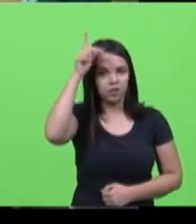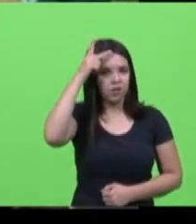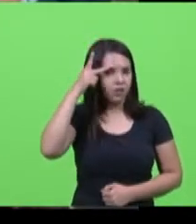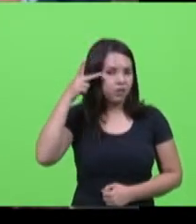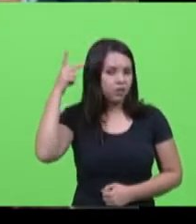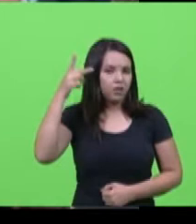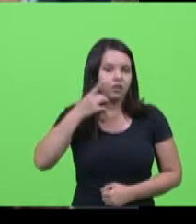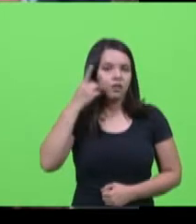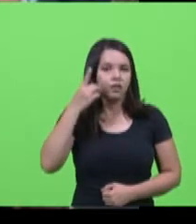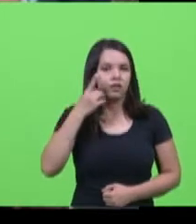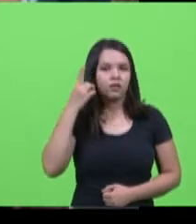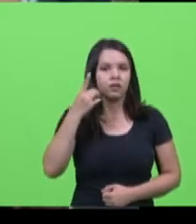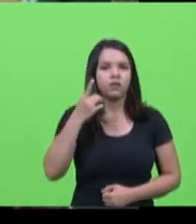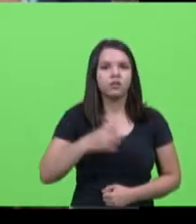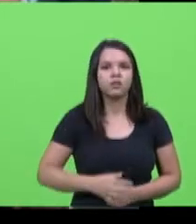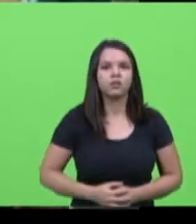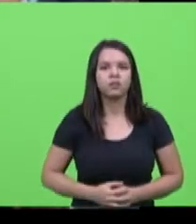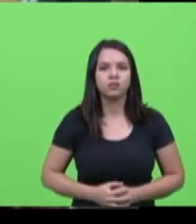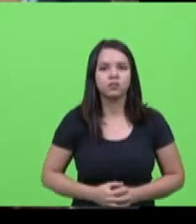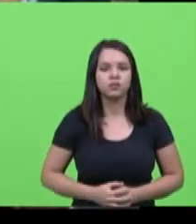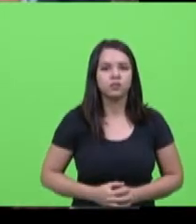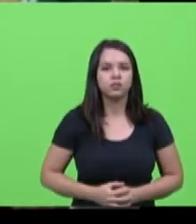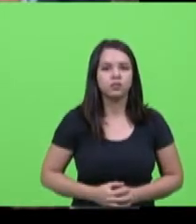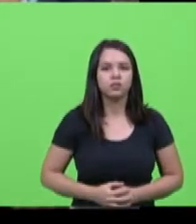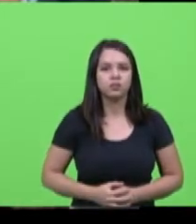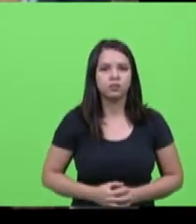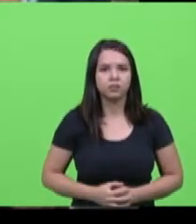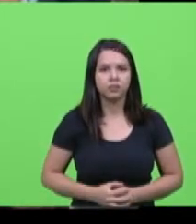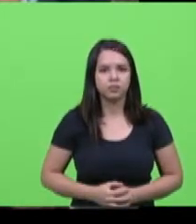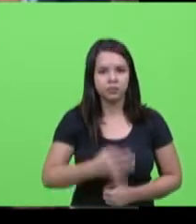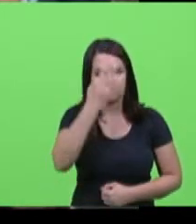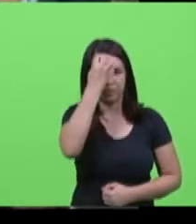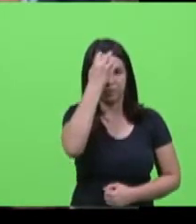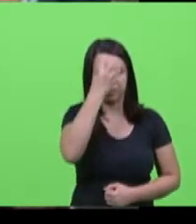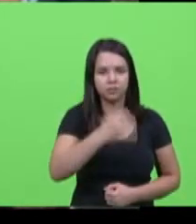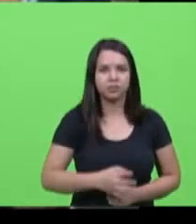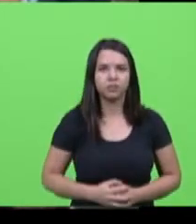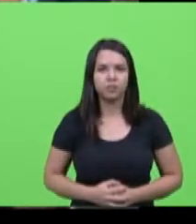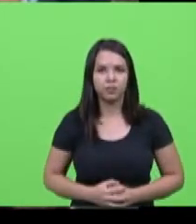deputado... Ismael. Deputado... Ismael.